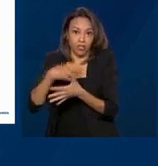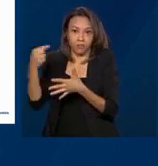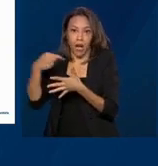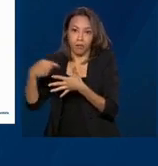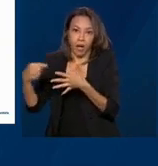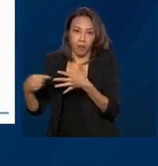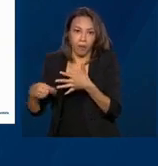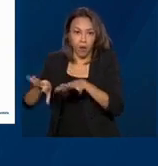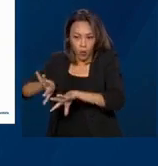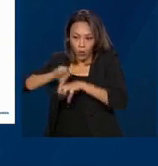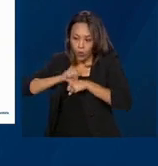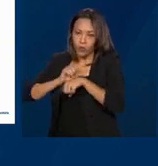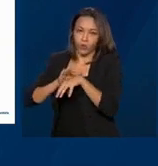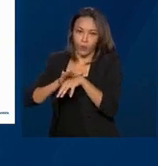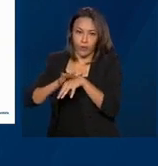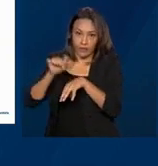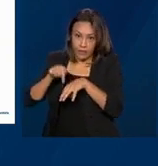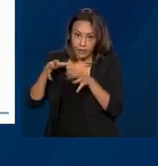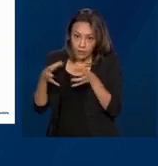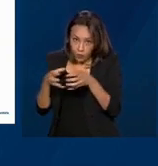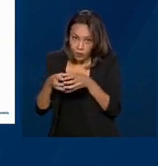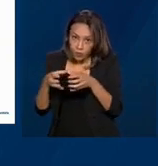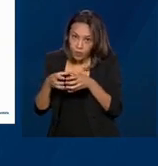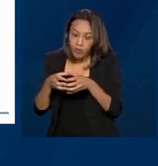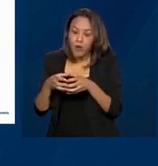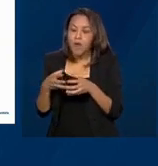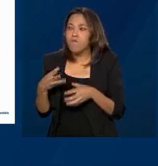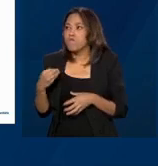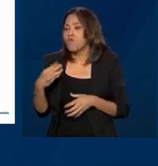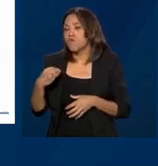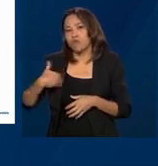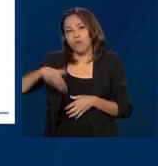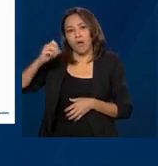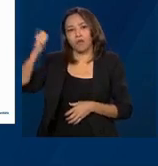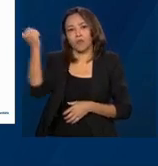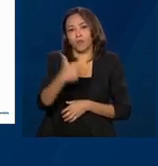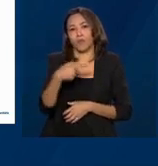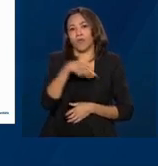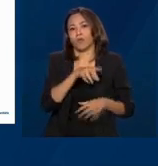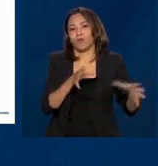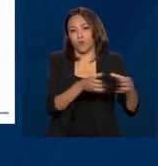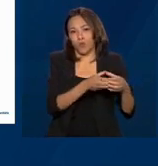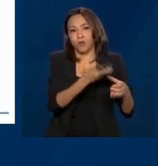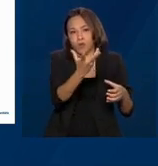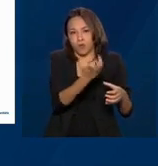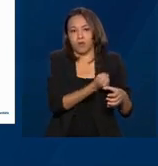ou infectado no grupo placebo é muito maior do que o grupo da vacina.